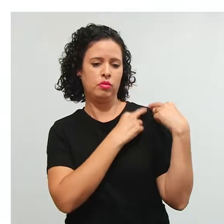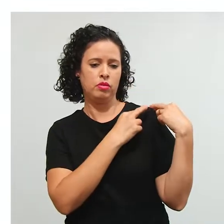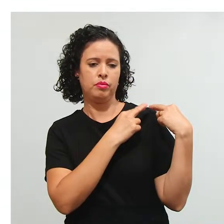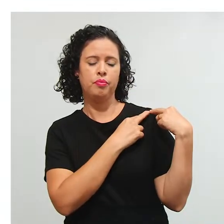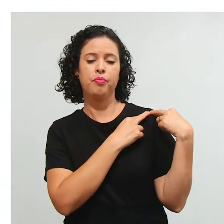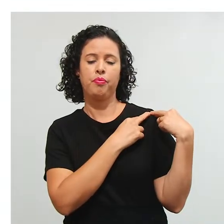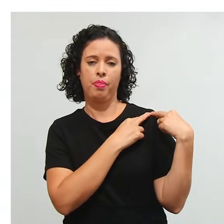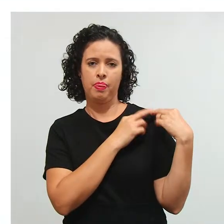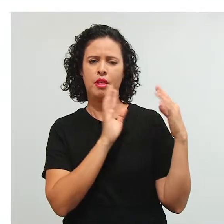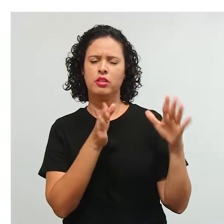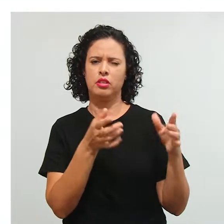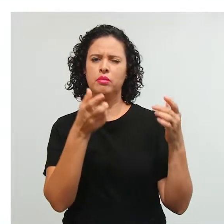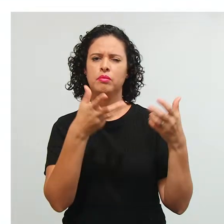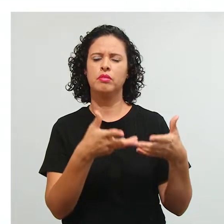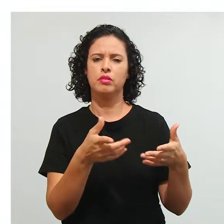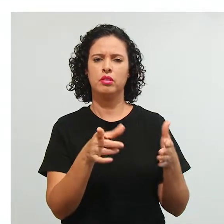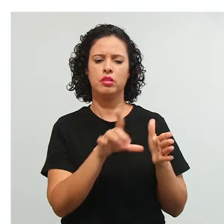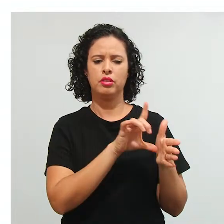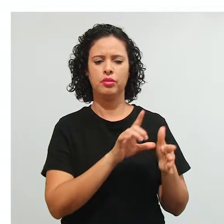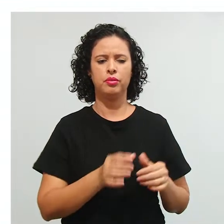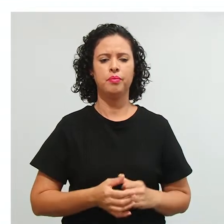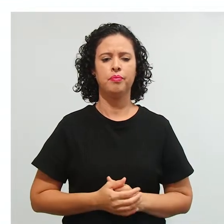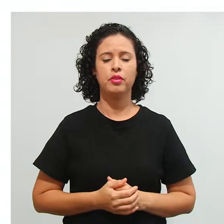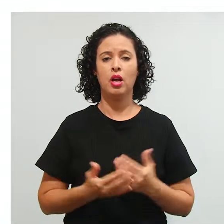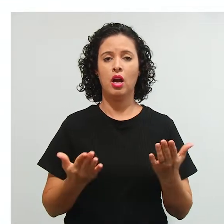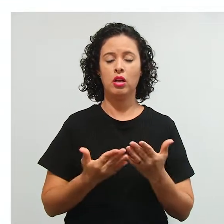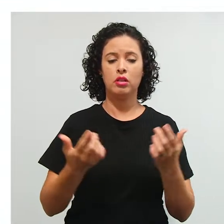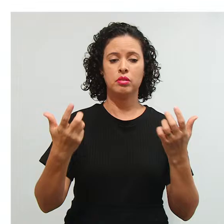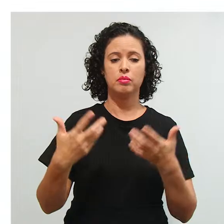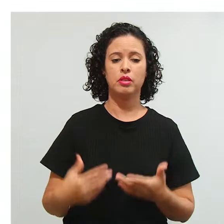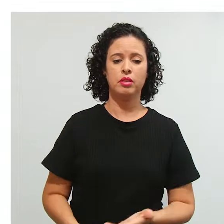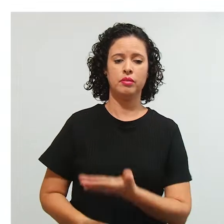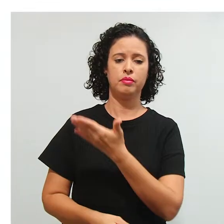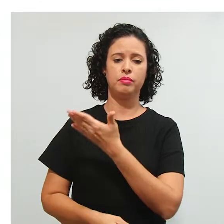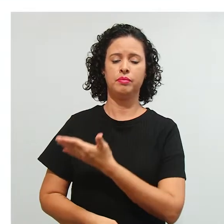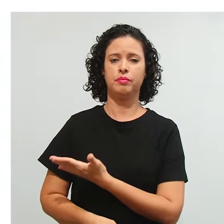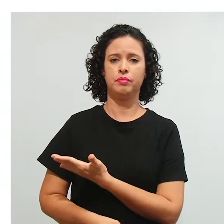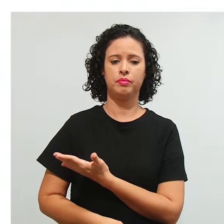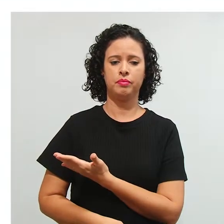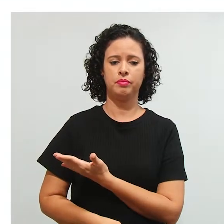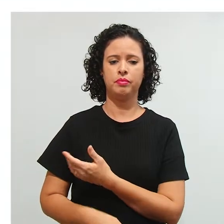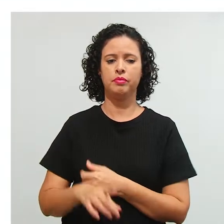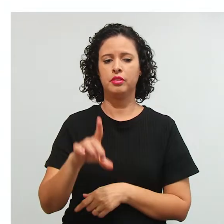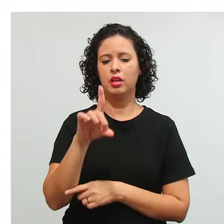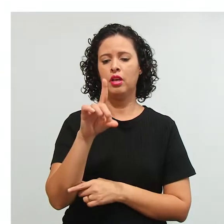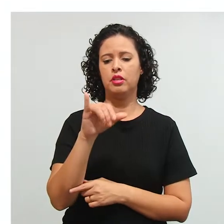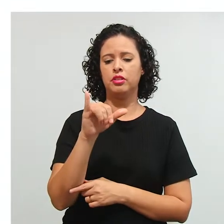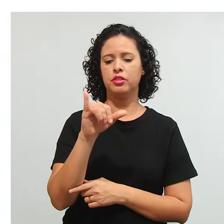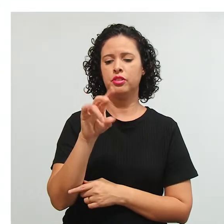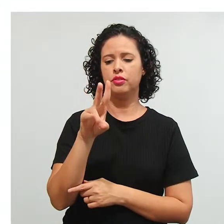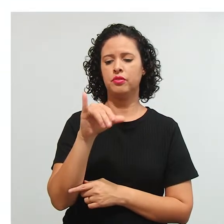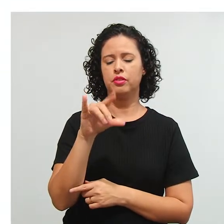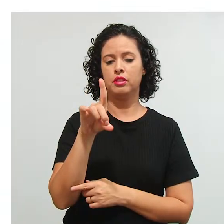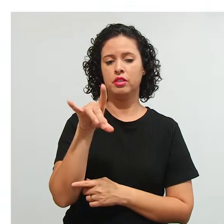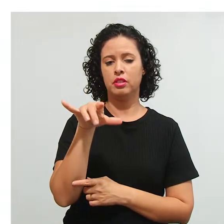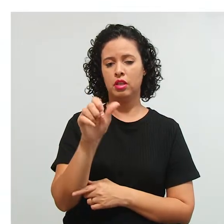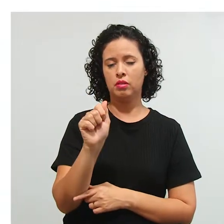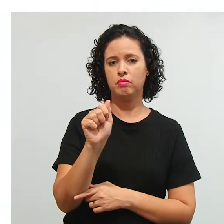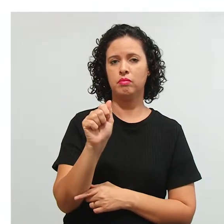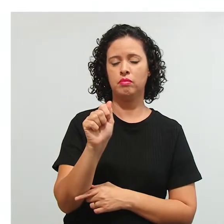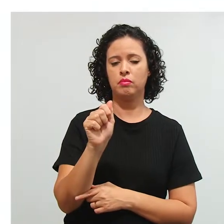falou anteriormente. Agora, vamos falar da dívida pública. Então, a dívida pública,